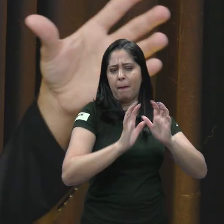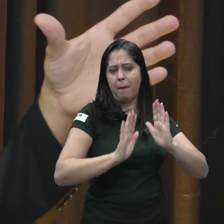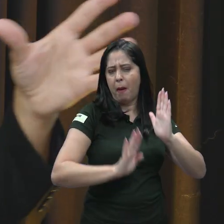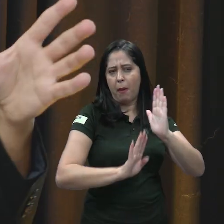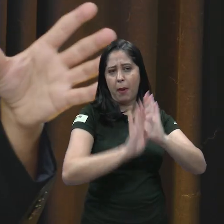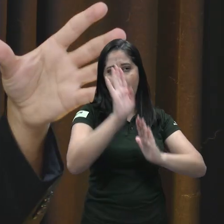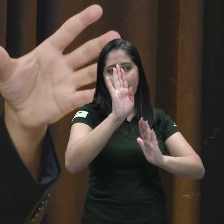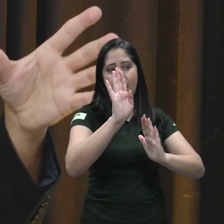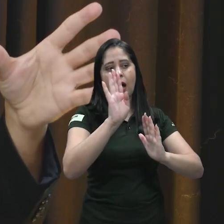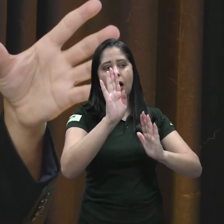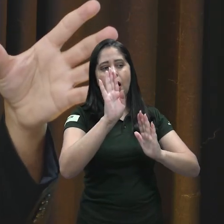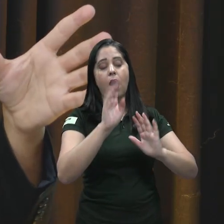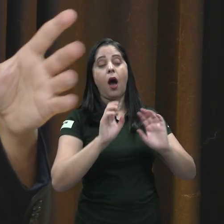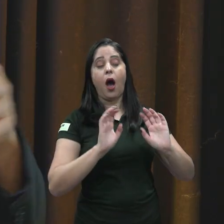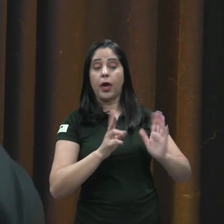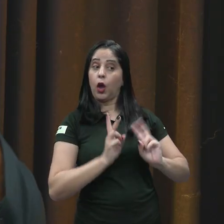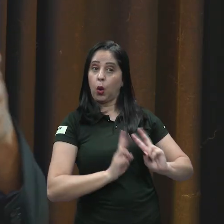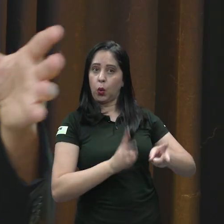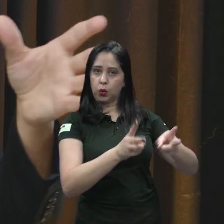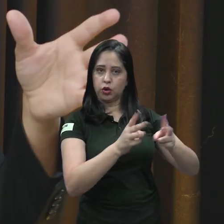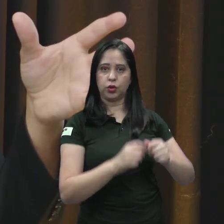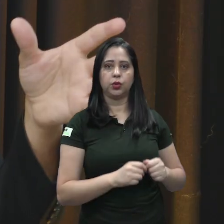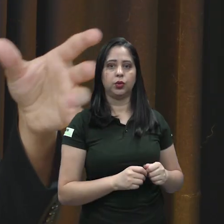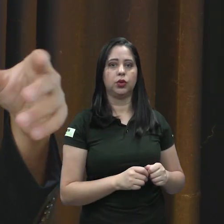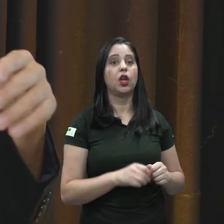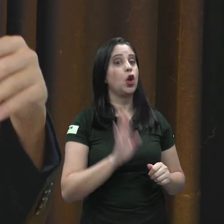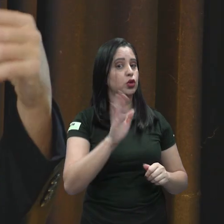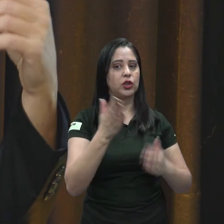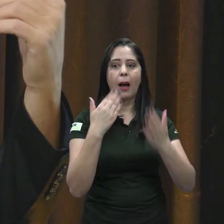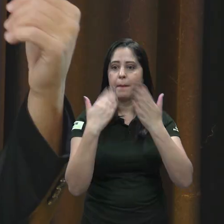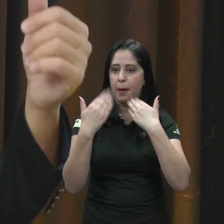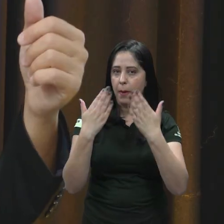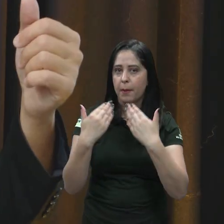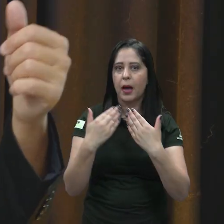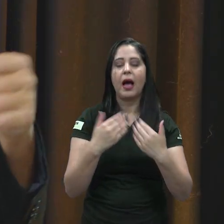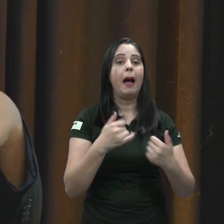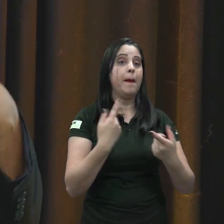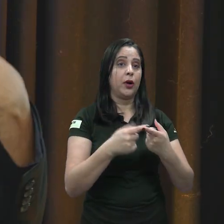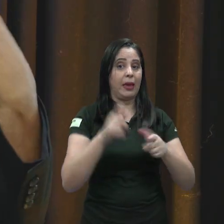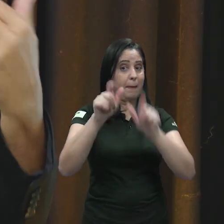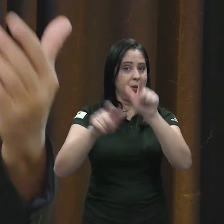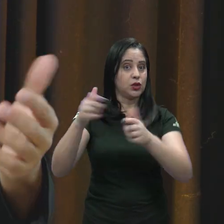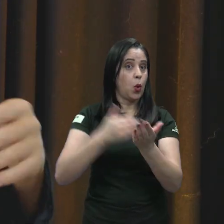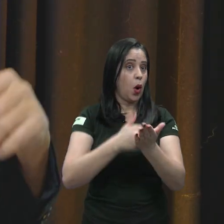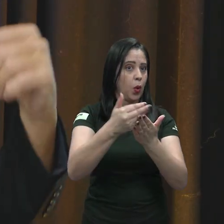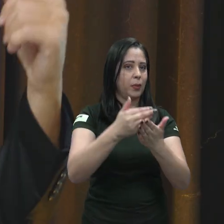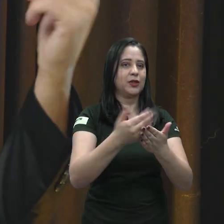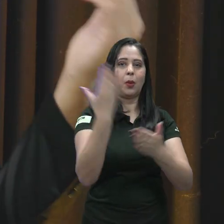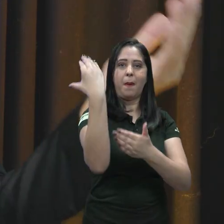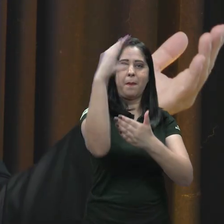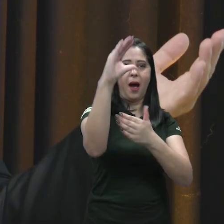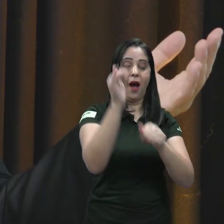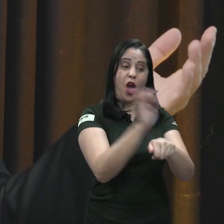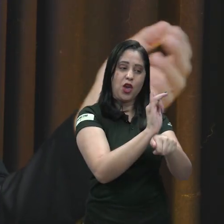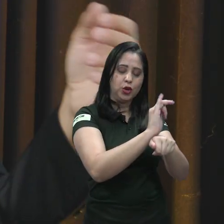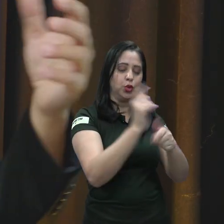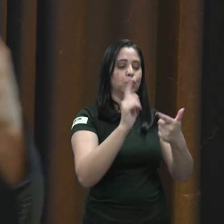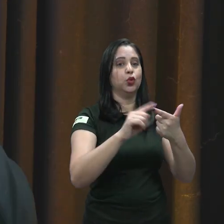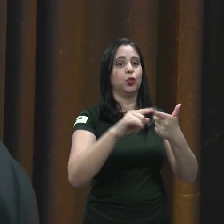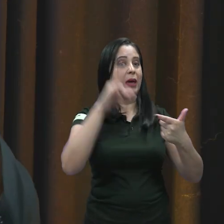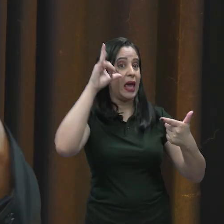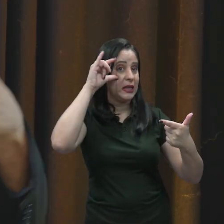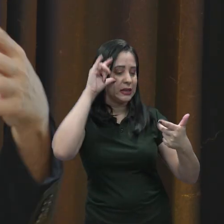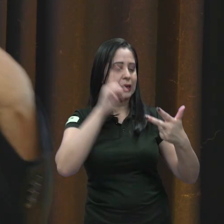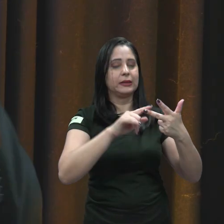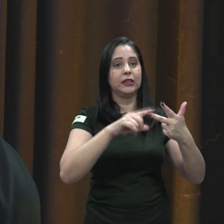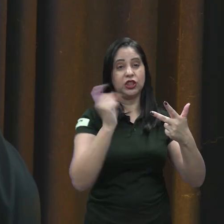se identificando com aquela plataforma, tá? Conversei já com várias pessoas que começaram no YouTube, começaram no Instagram e no TikTok,